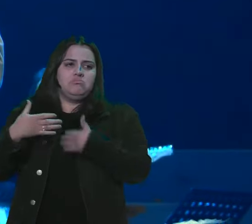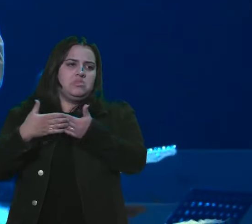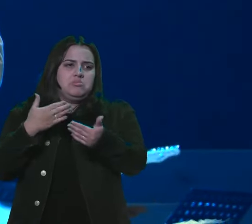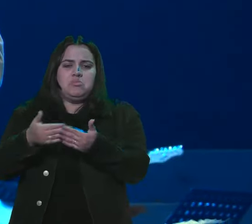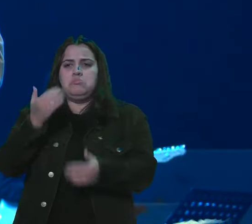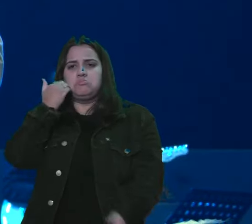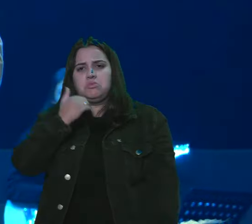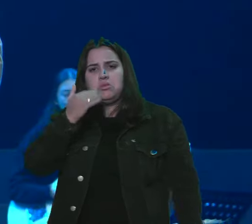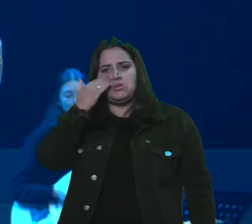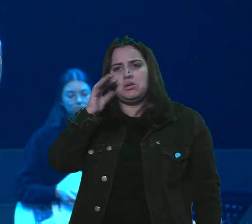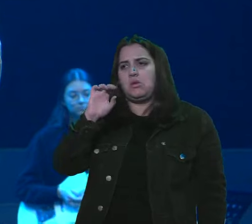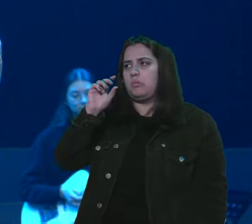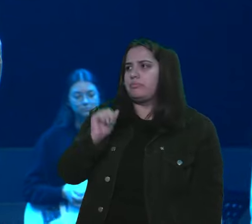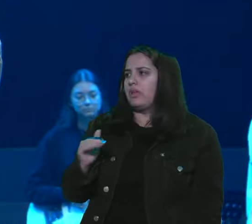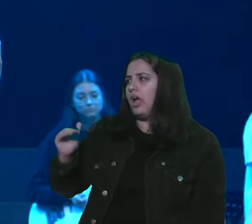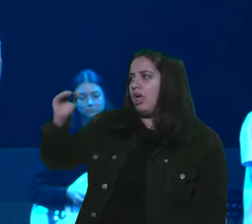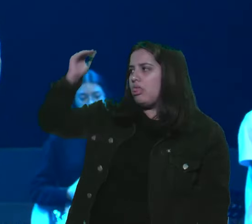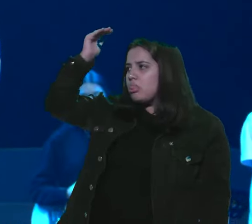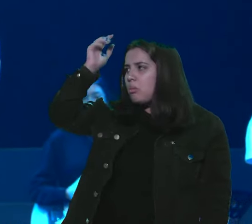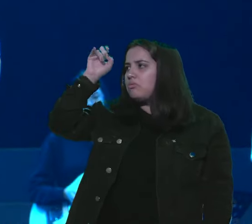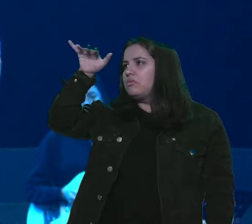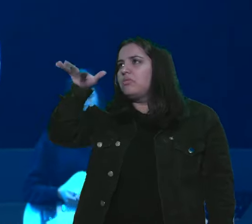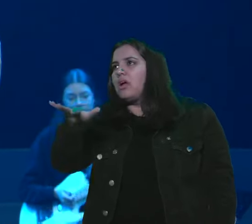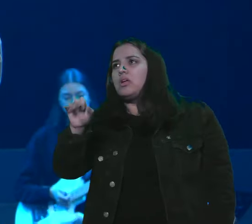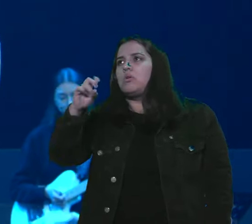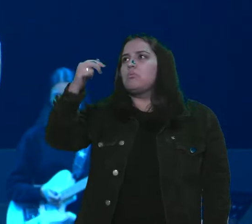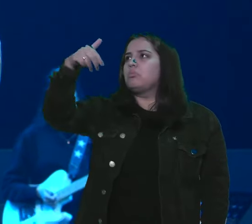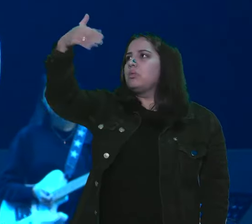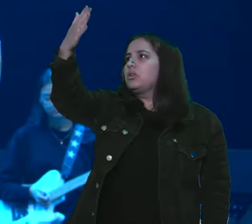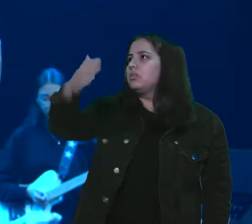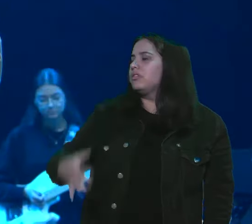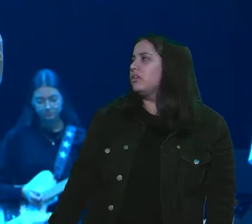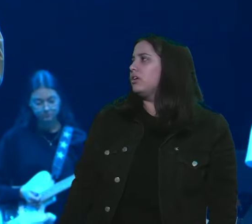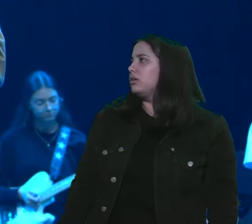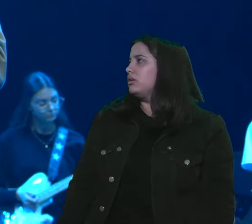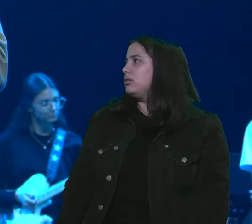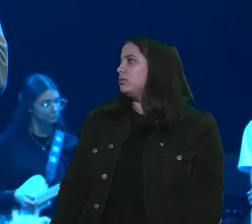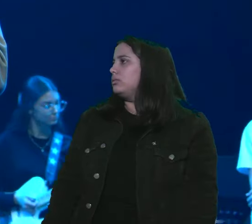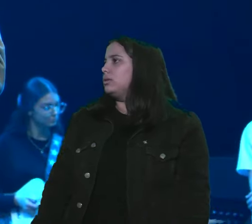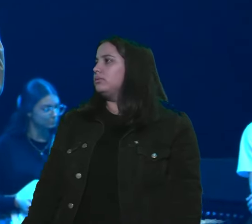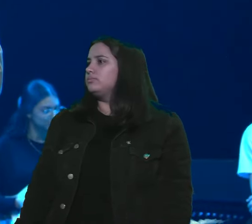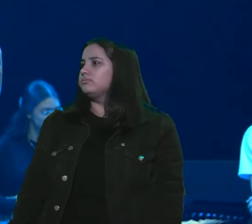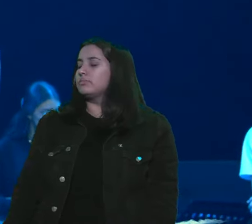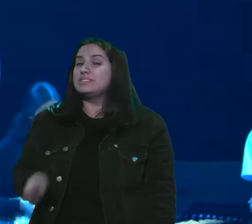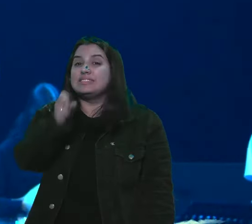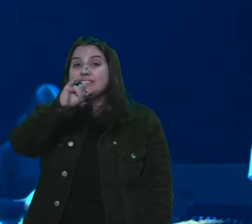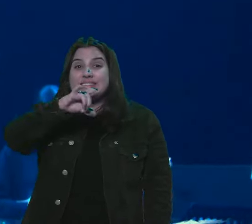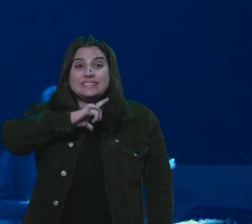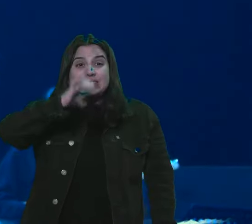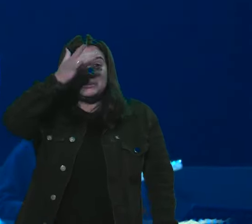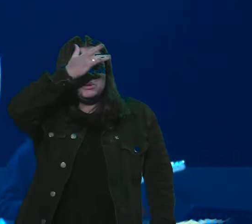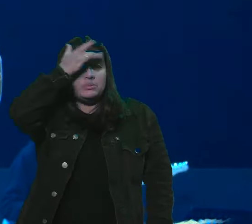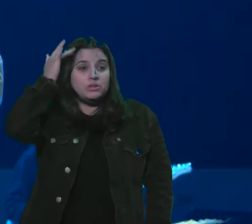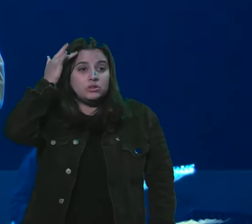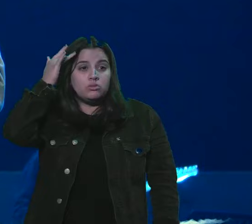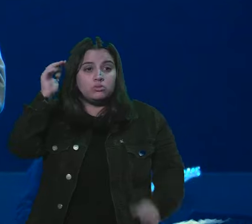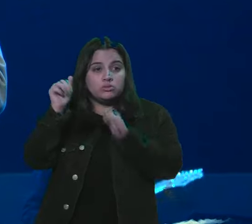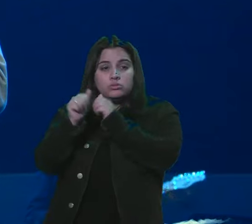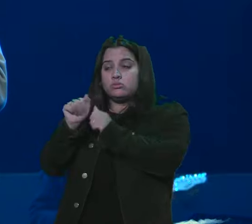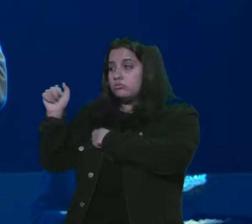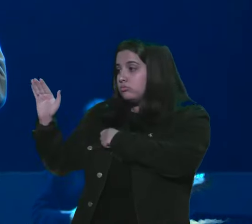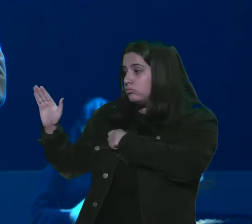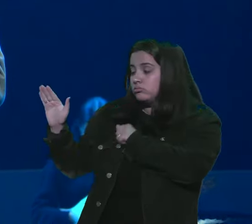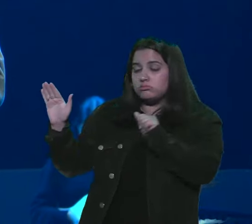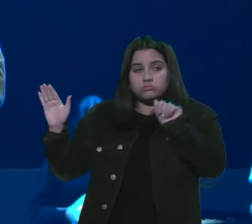adulto, se está aqui lá em cima, lá embaixo. Se tem alguém do seu lado de mão erguida, eu quero pedir,